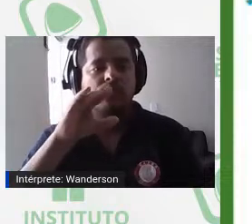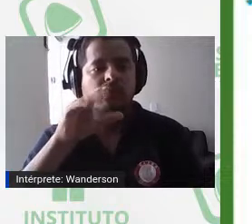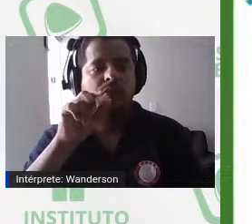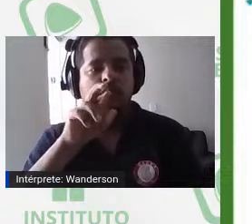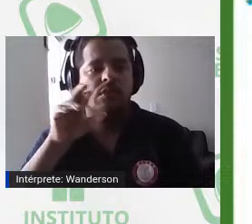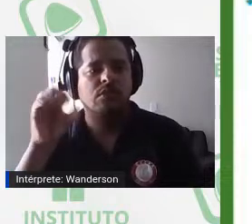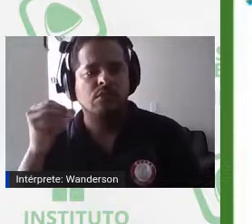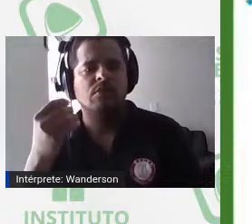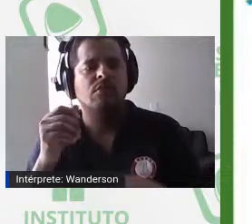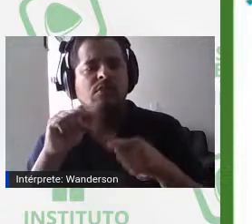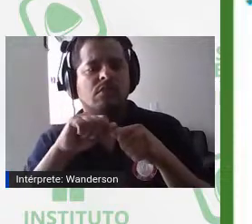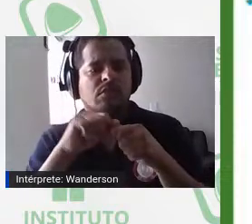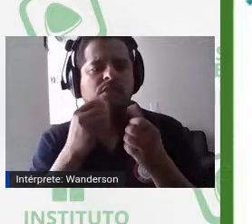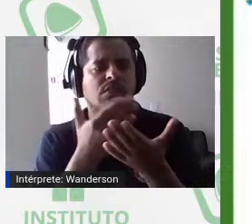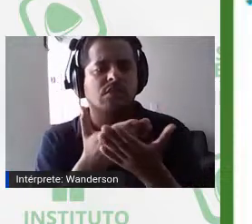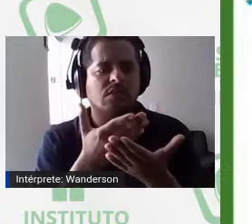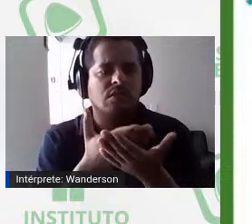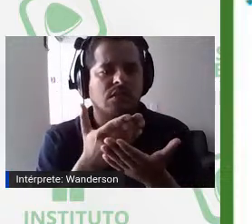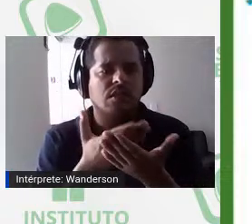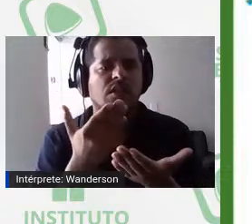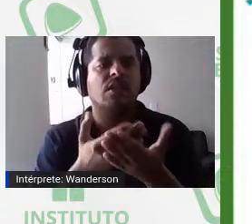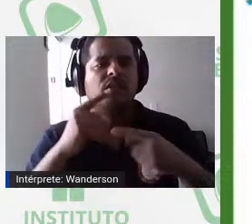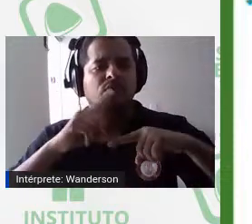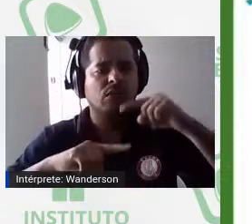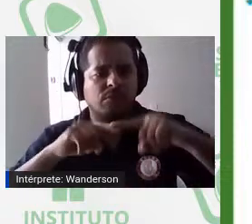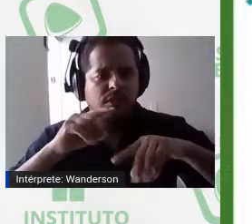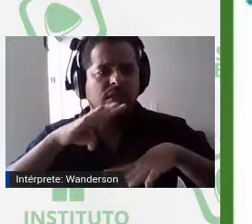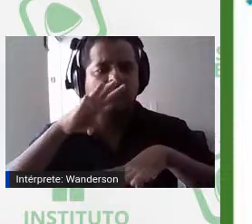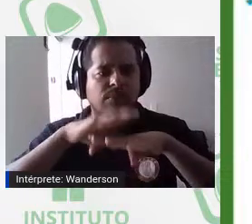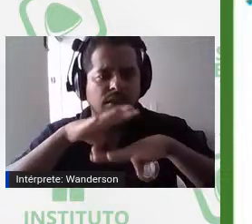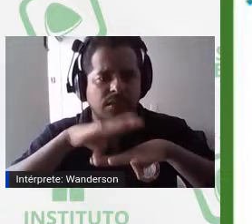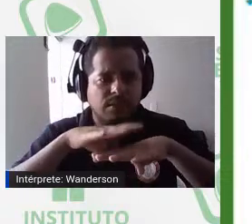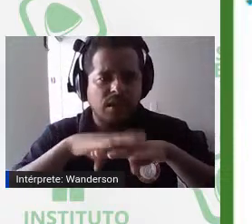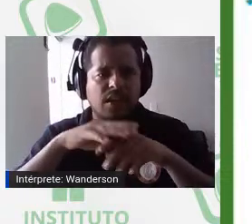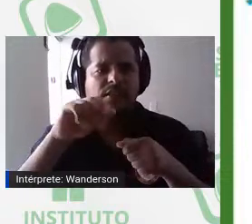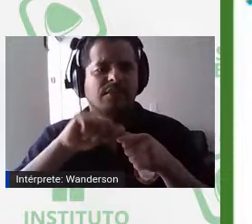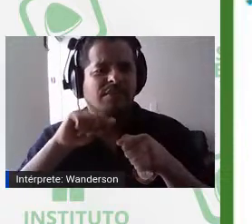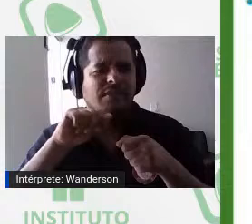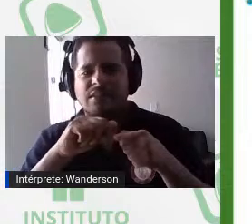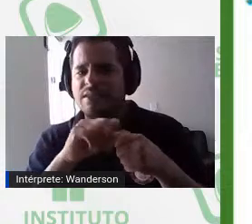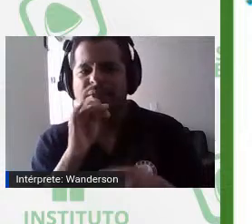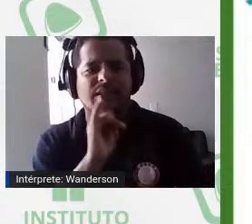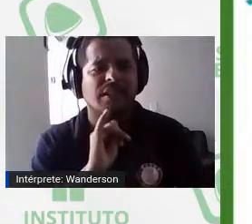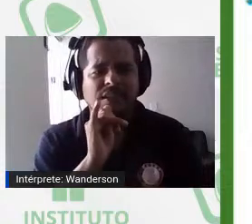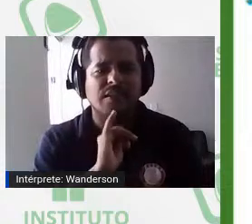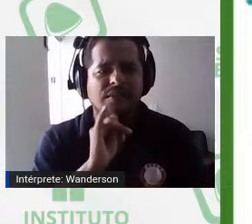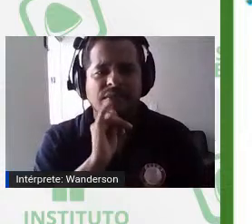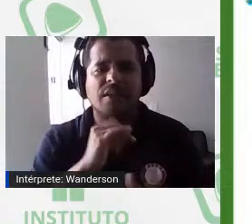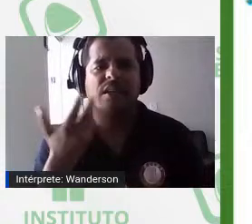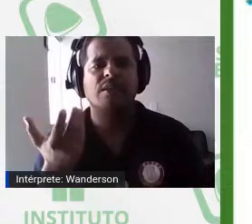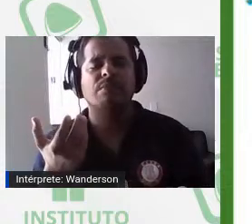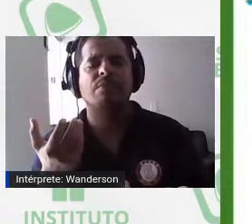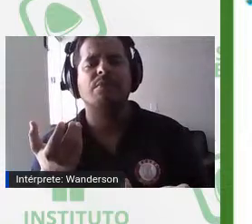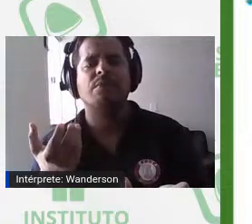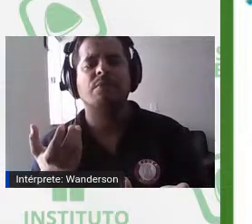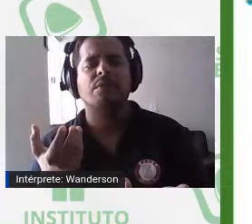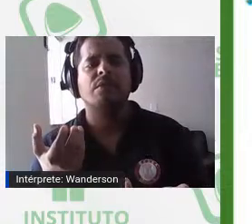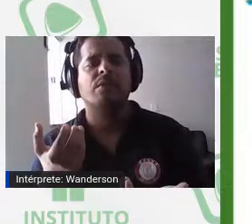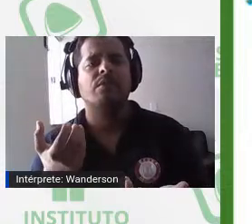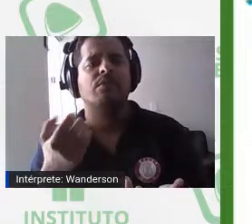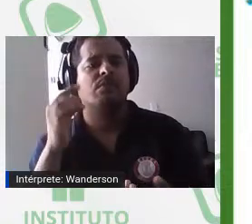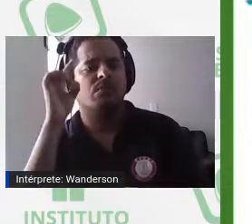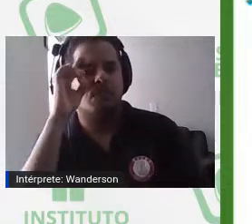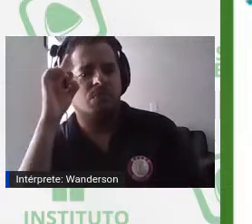dispositivo dos objetos matemáticos, fazendo exemplificação correlacionando com o cotidiano